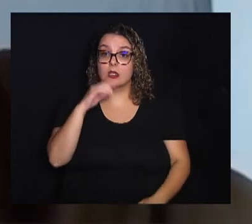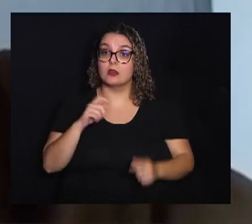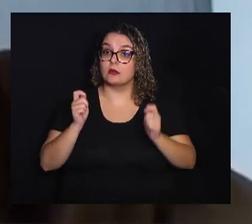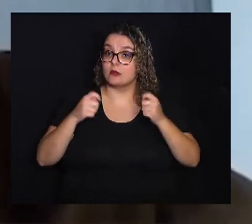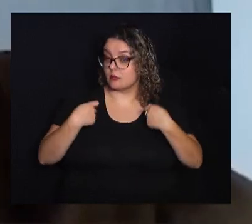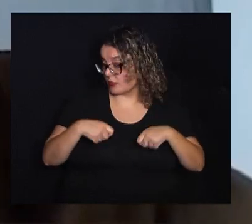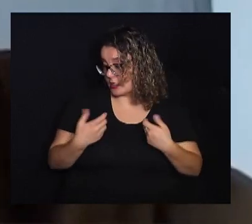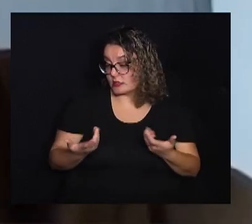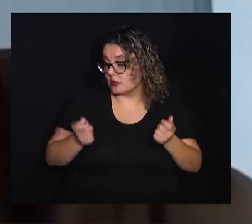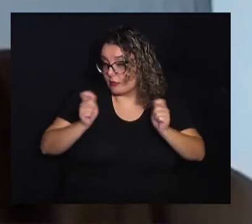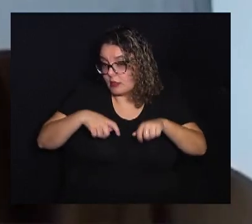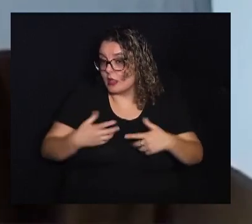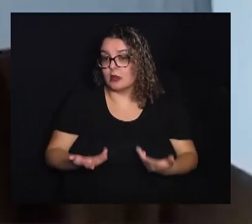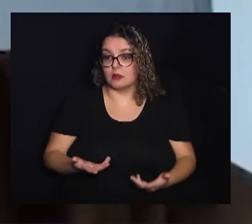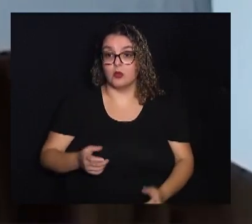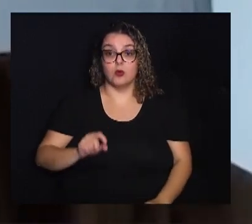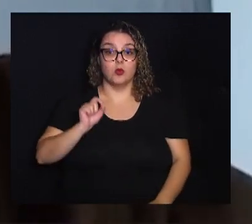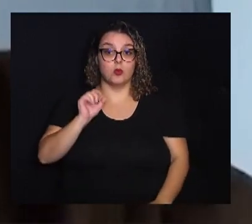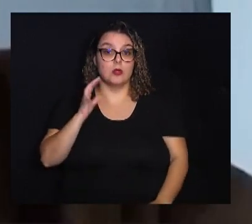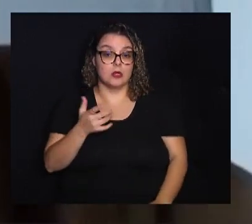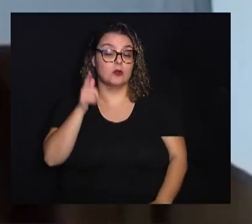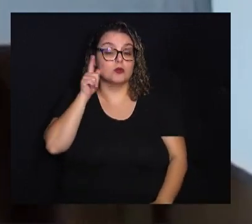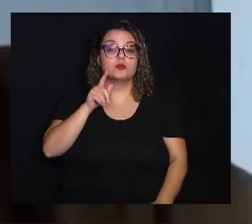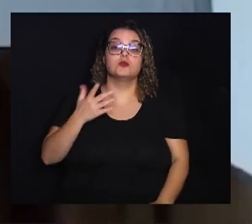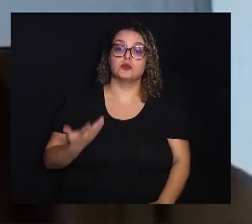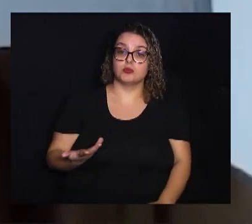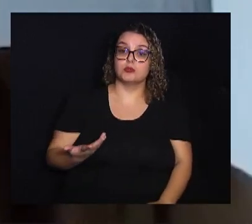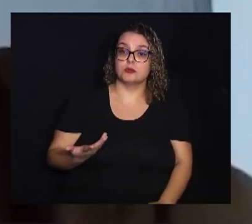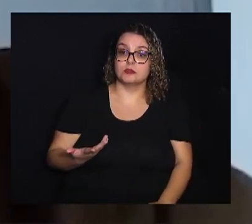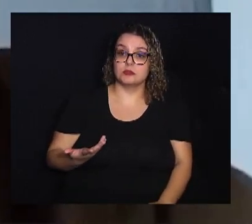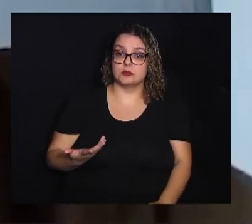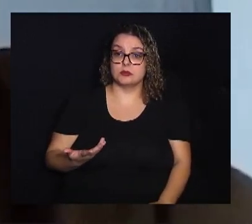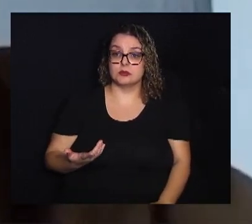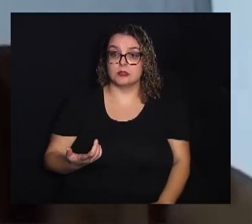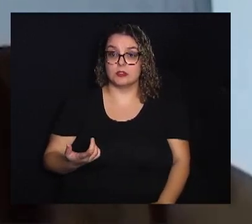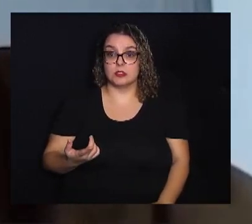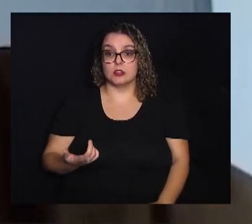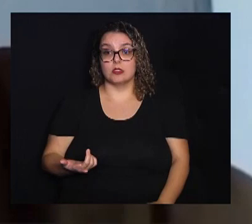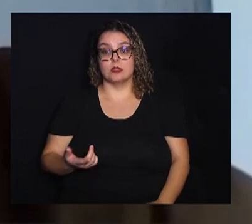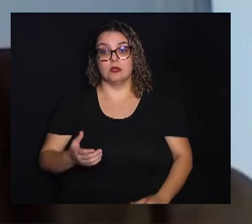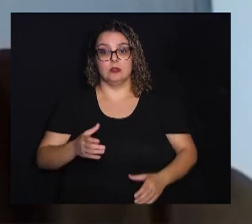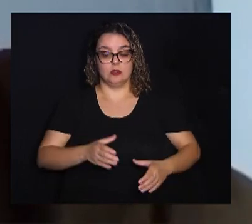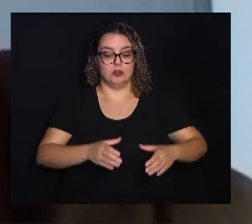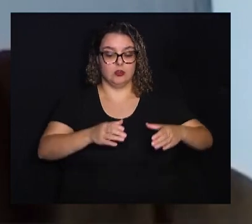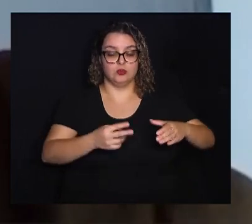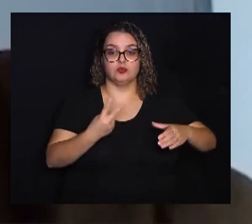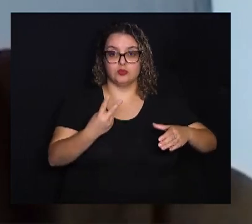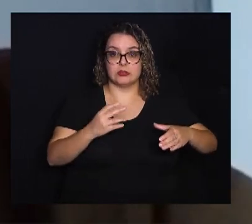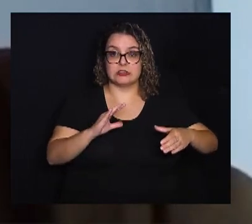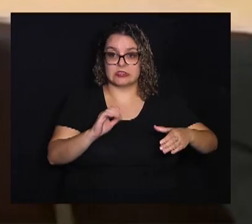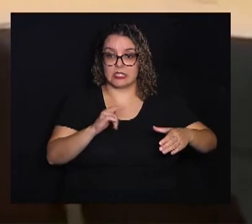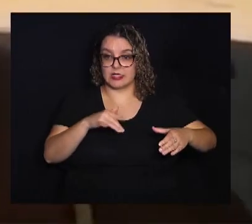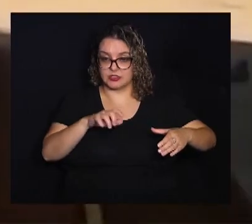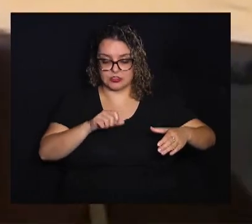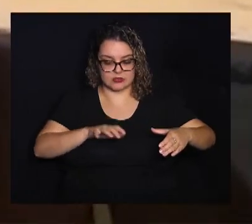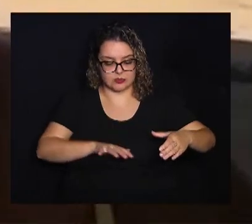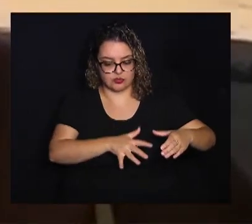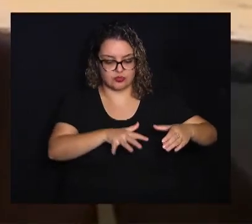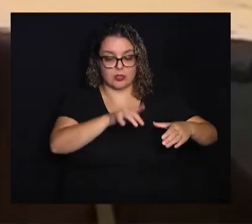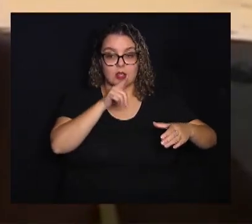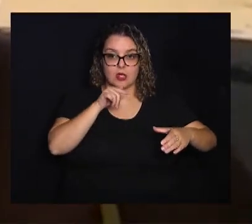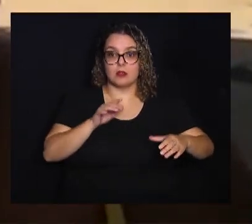necessidade. O fato é que conseguimos duas caixas d'água para ser instaladas lá. A